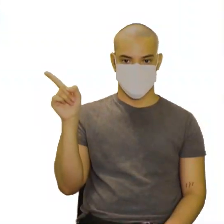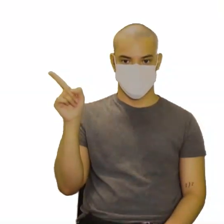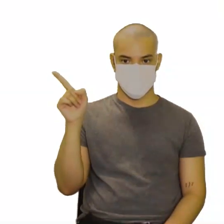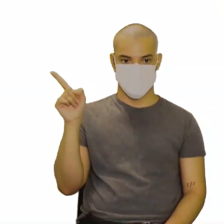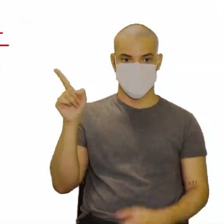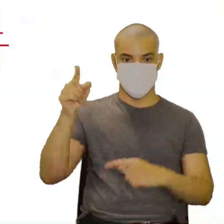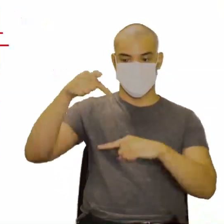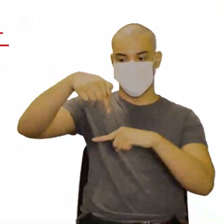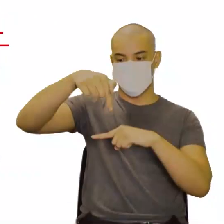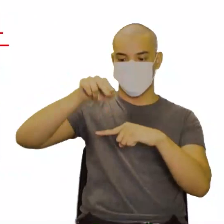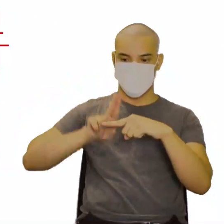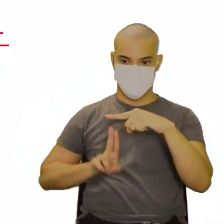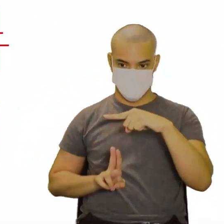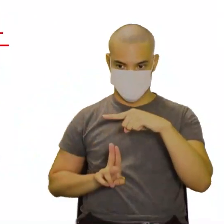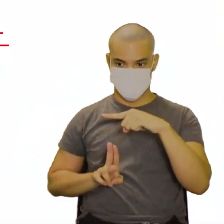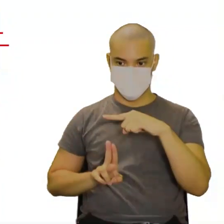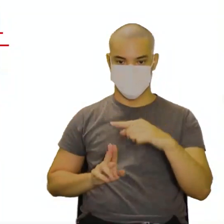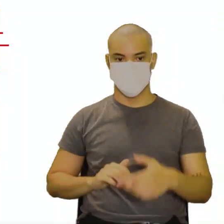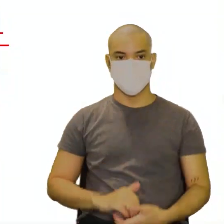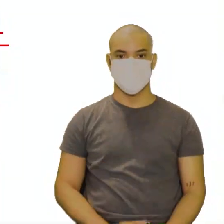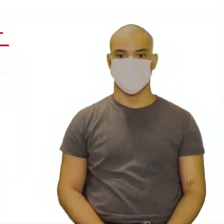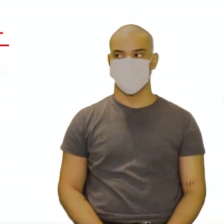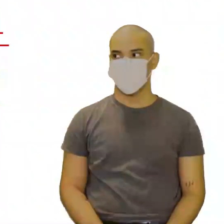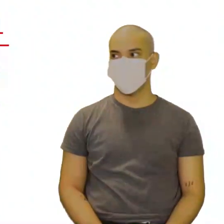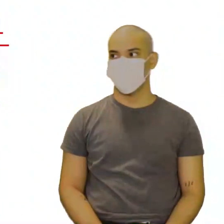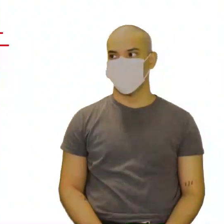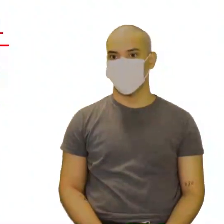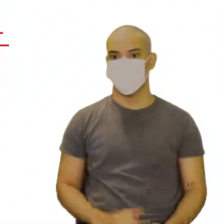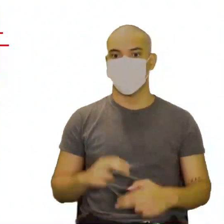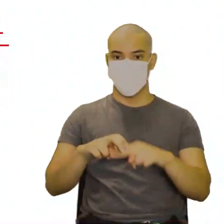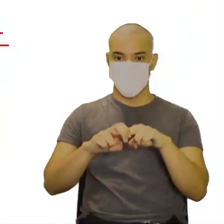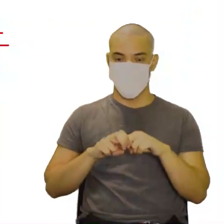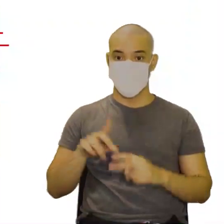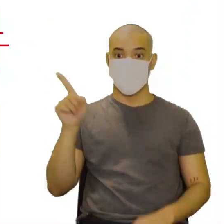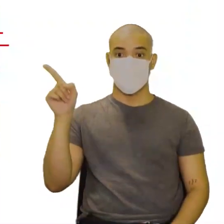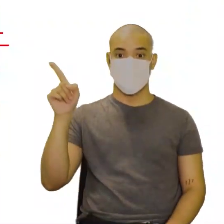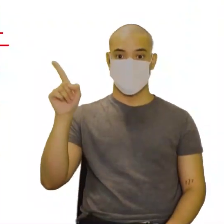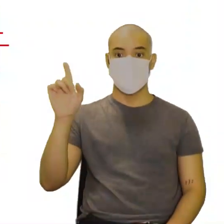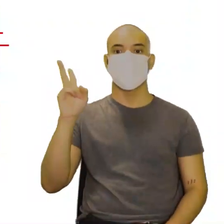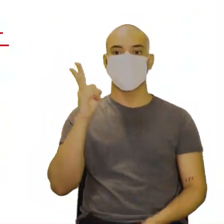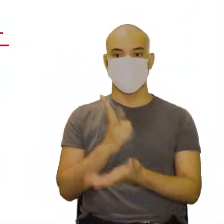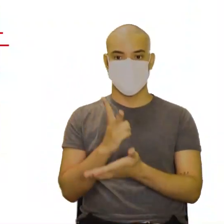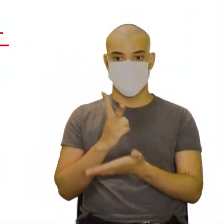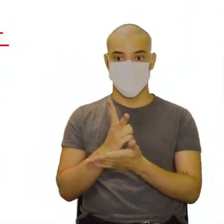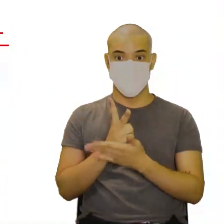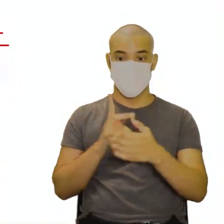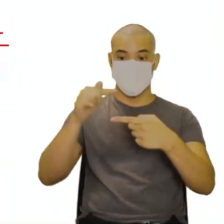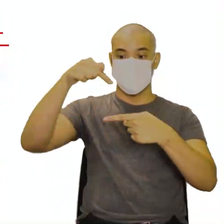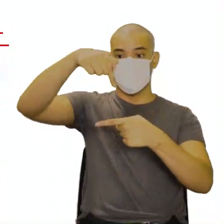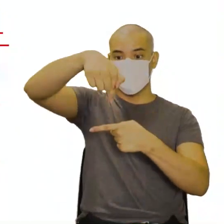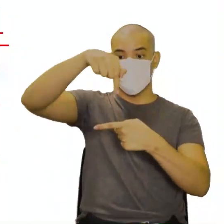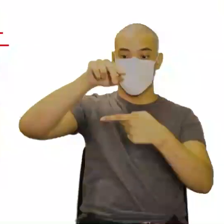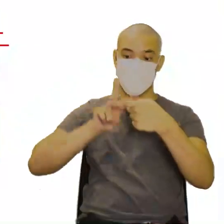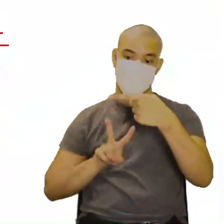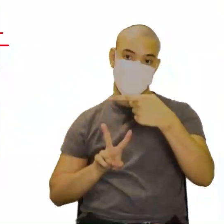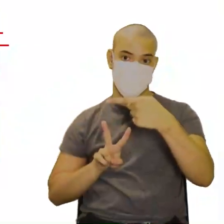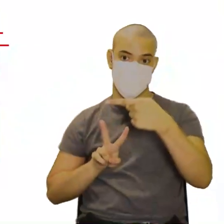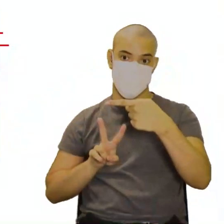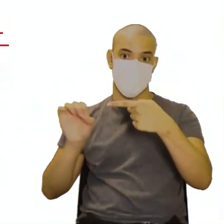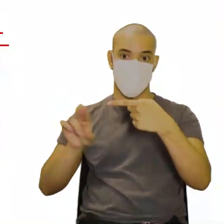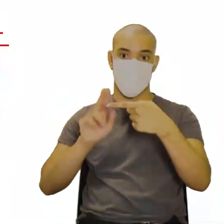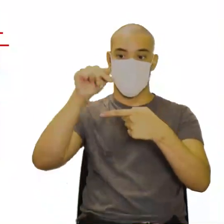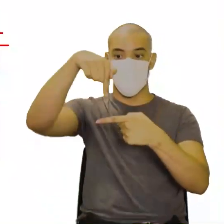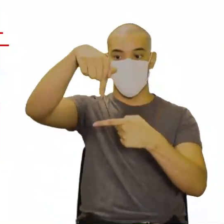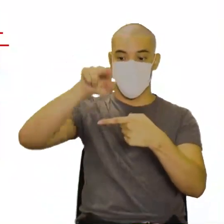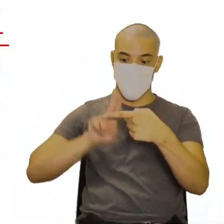sobre U, ok? Então aqui, ó, é Q sobre V, ou Q sobre U,